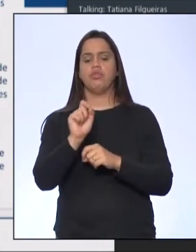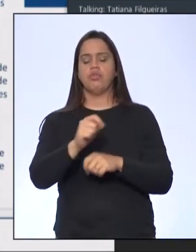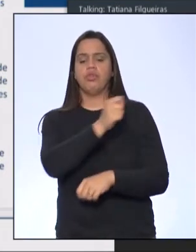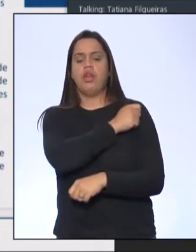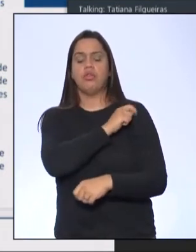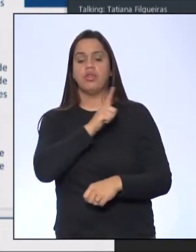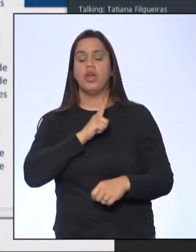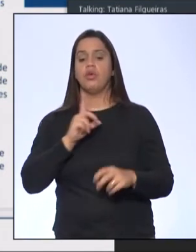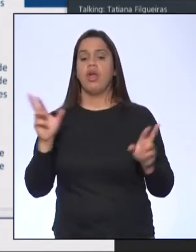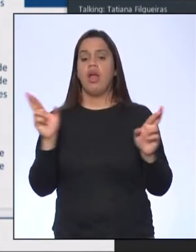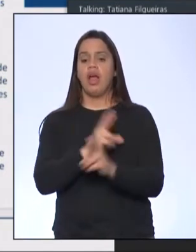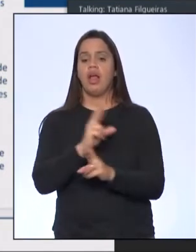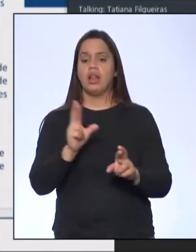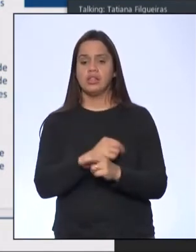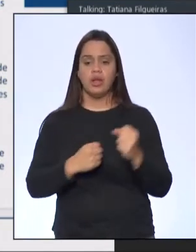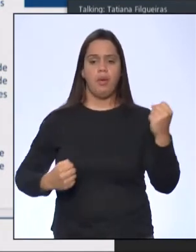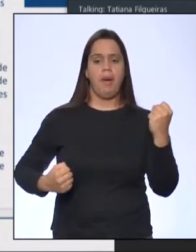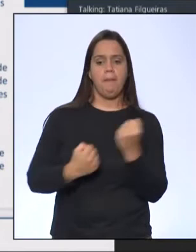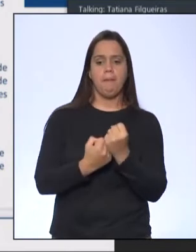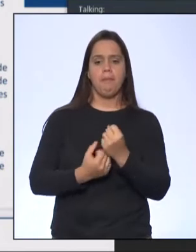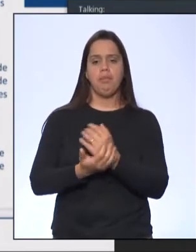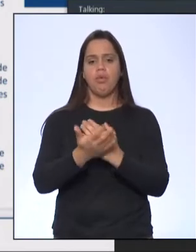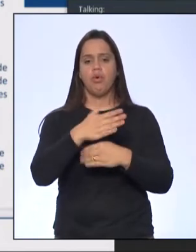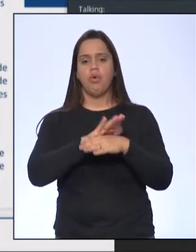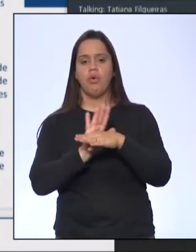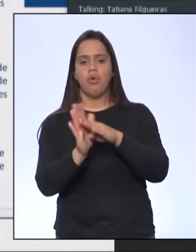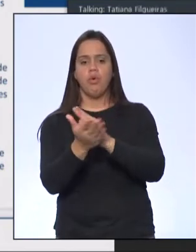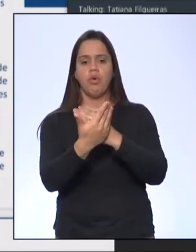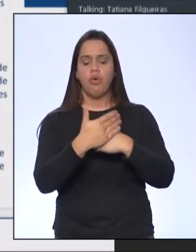relação de apoio com os alunos,